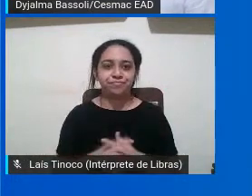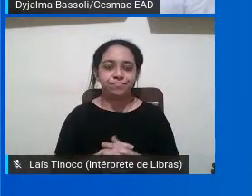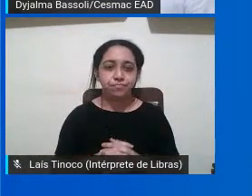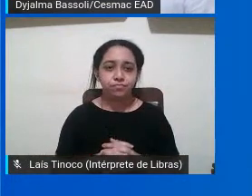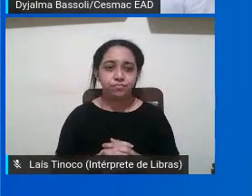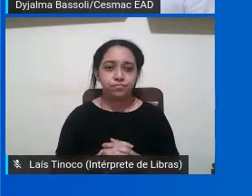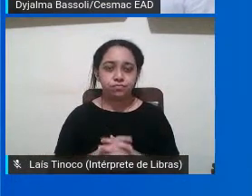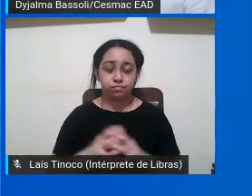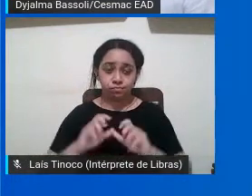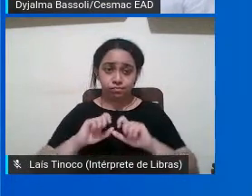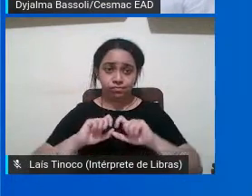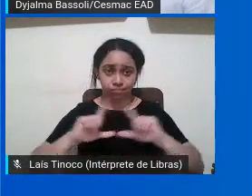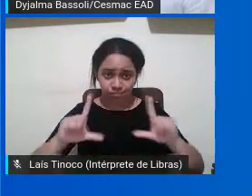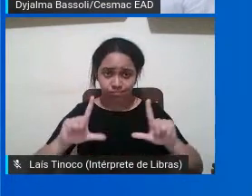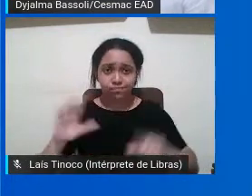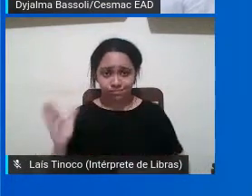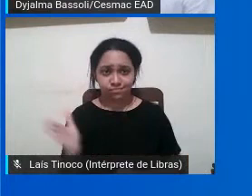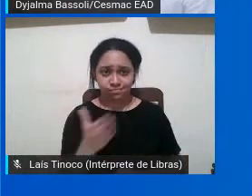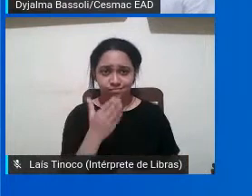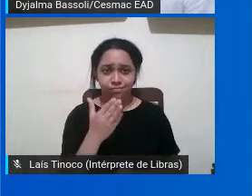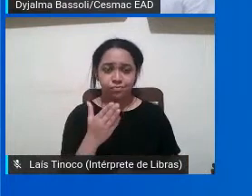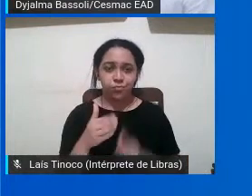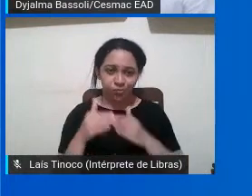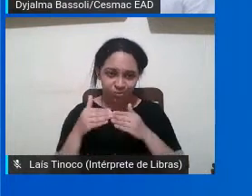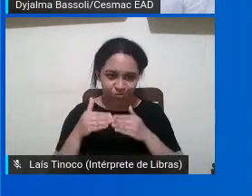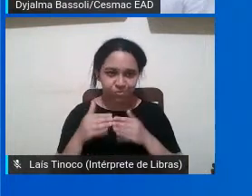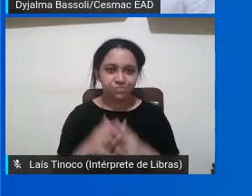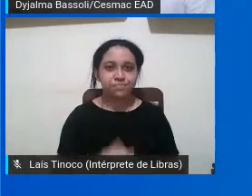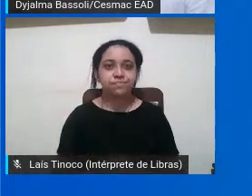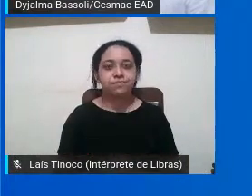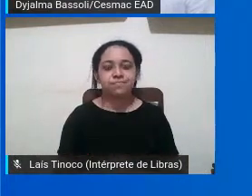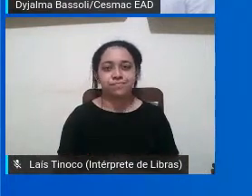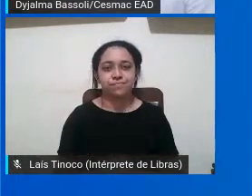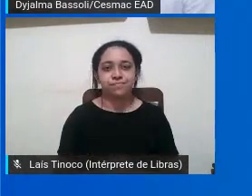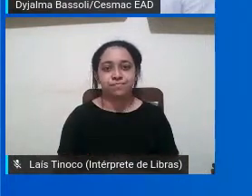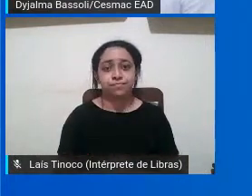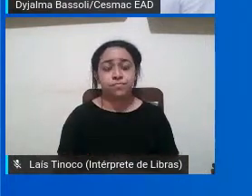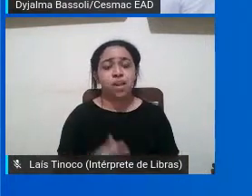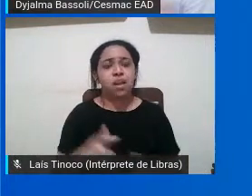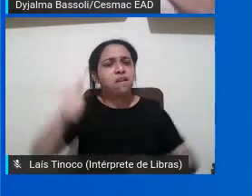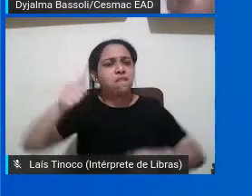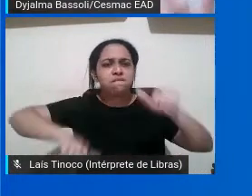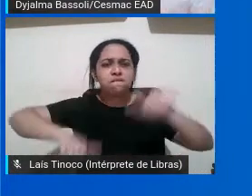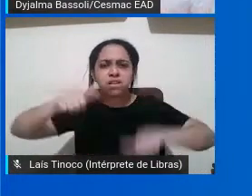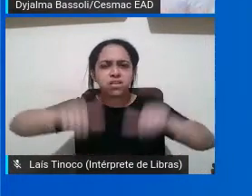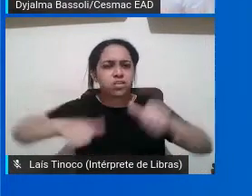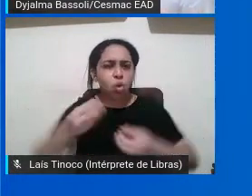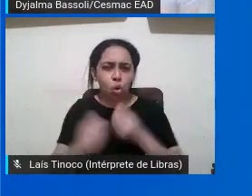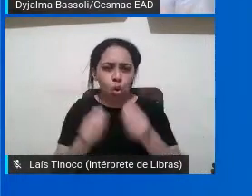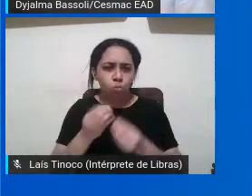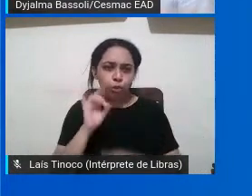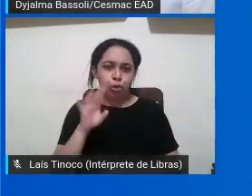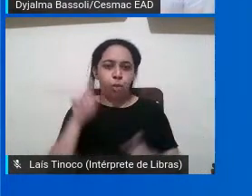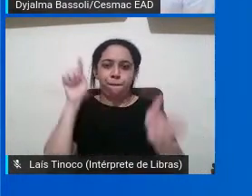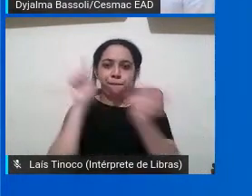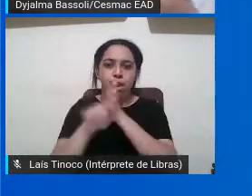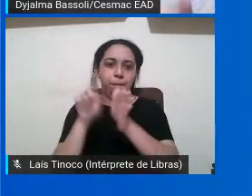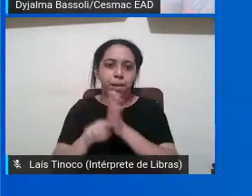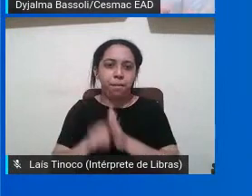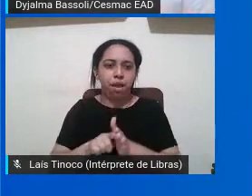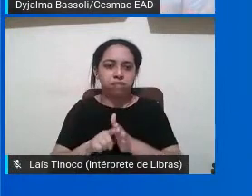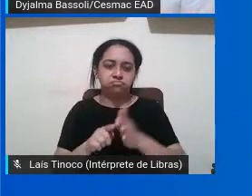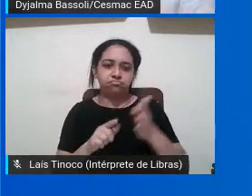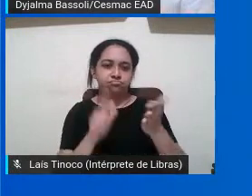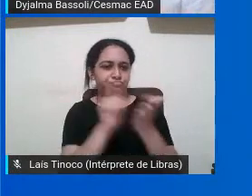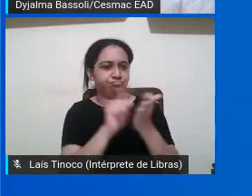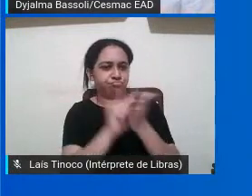o próximo por favor e essa essa avaliação ela não se limita um questionário nossos tutores